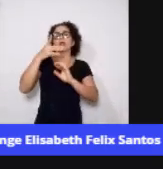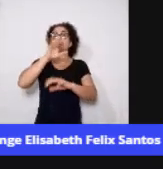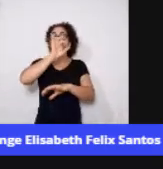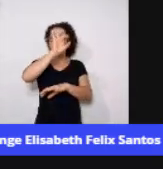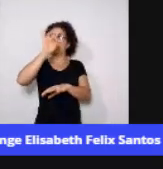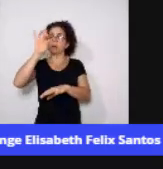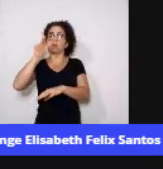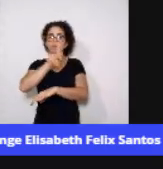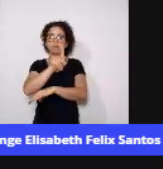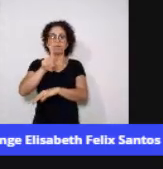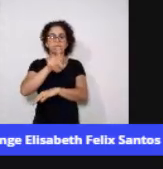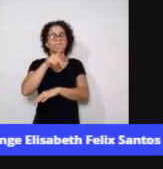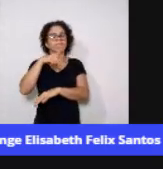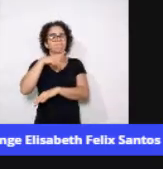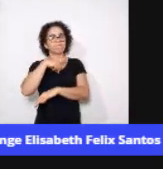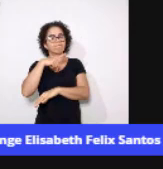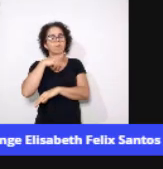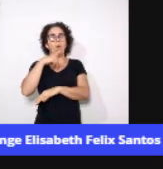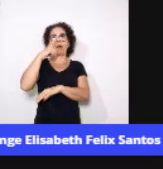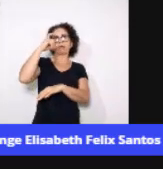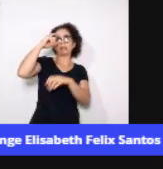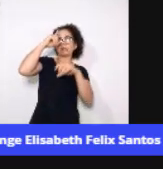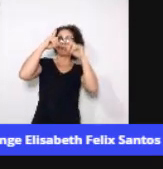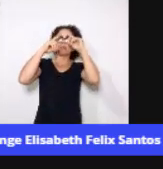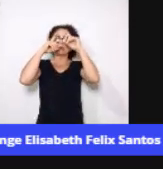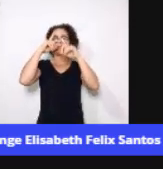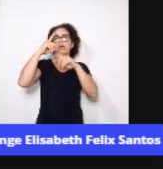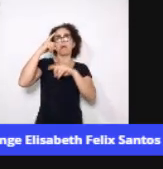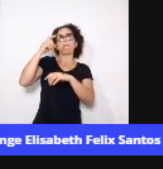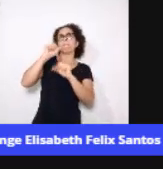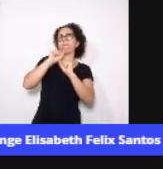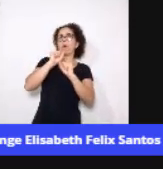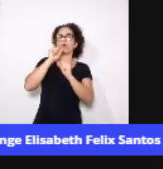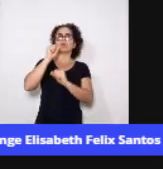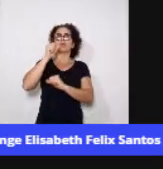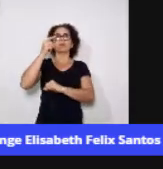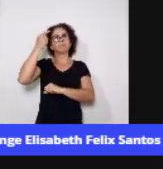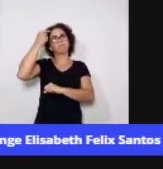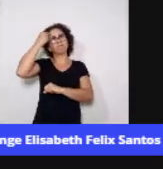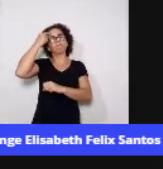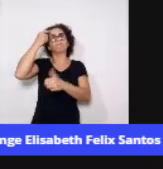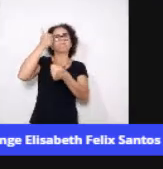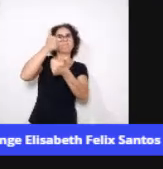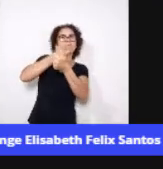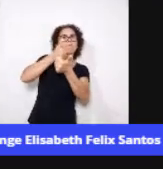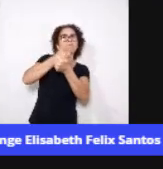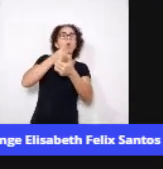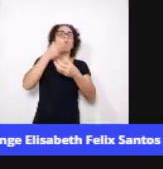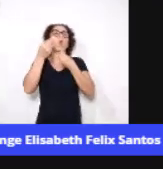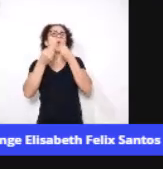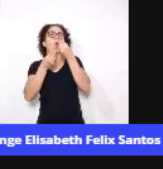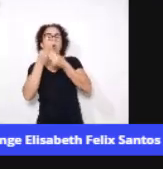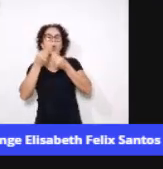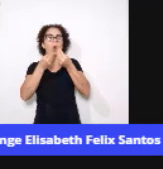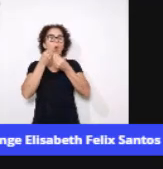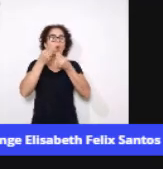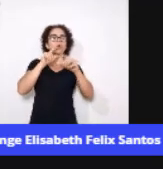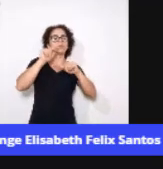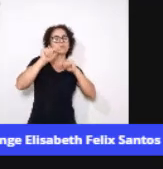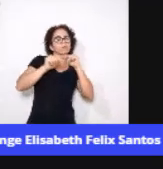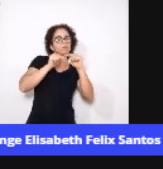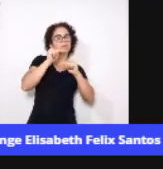pode refletir qual a melhor maneira de se trabalhar com esse caderno. Apresento para você